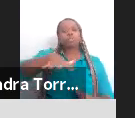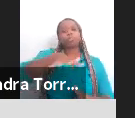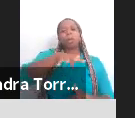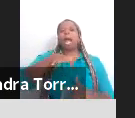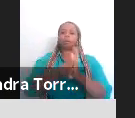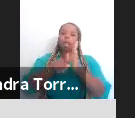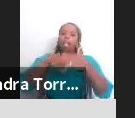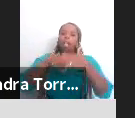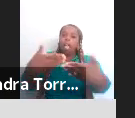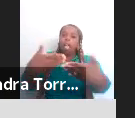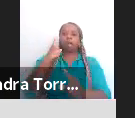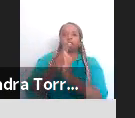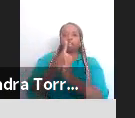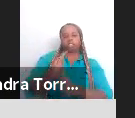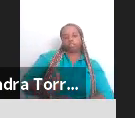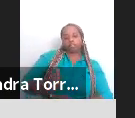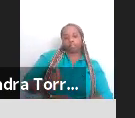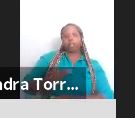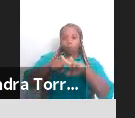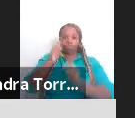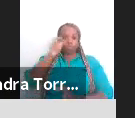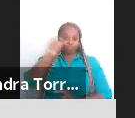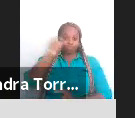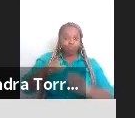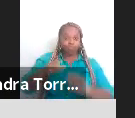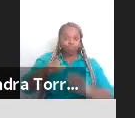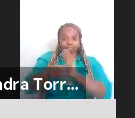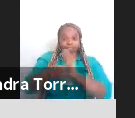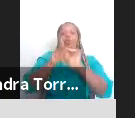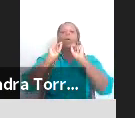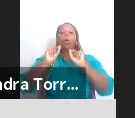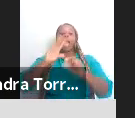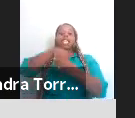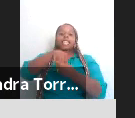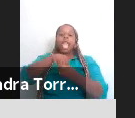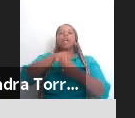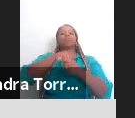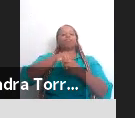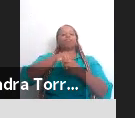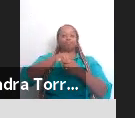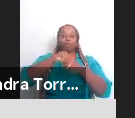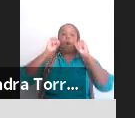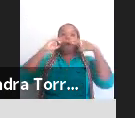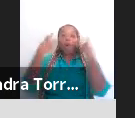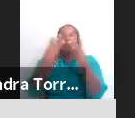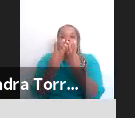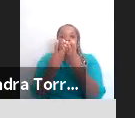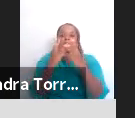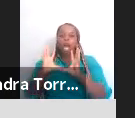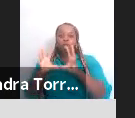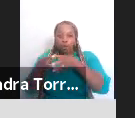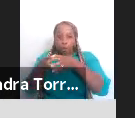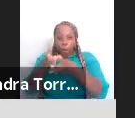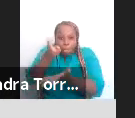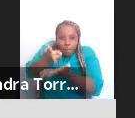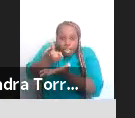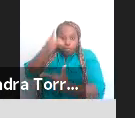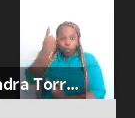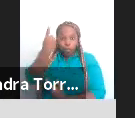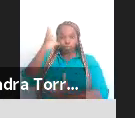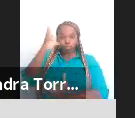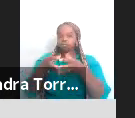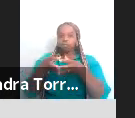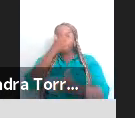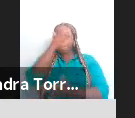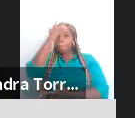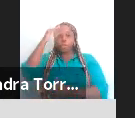isso é outra coisa interessante de ver, que às vezes a nossa oficina, ela recebe numa mesma turma gente que nunca traduziu nada e